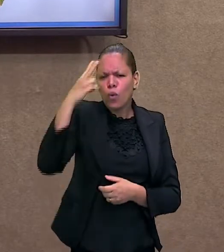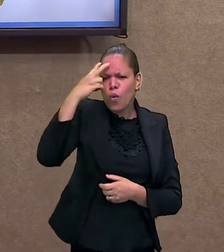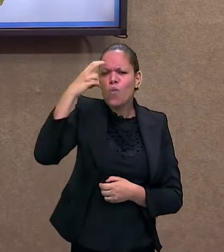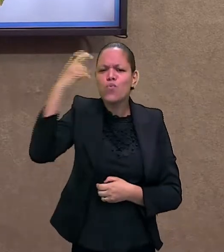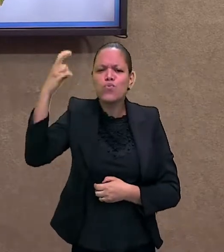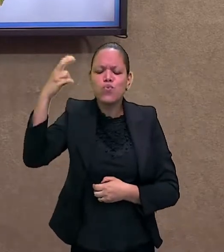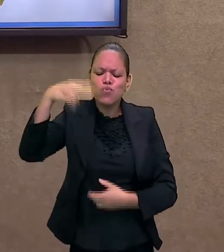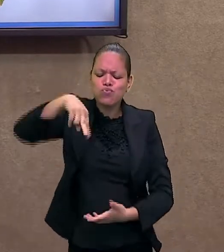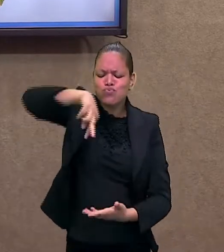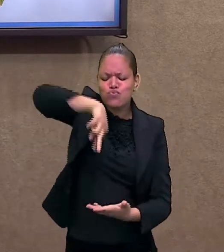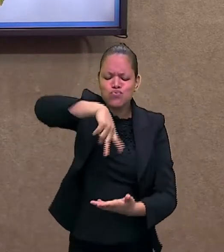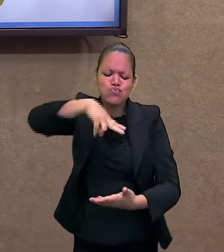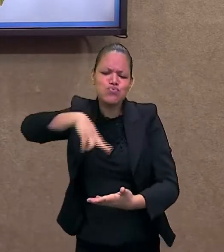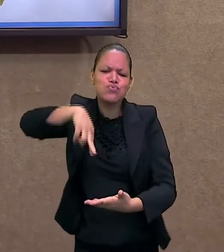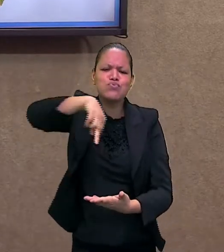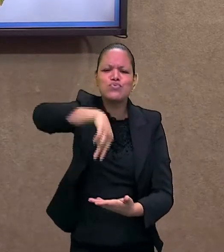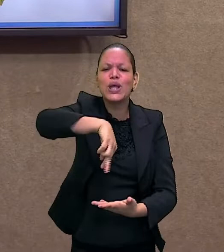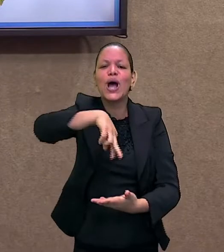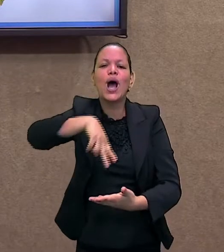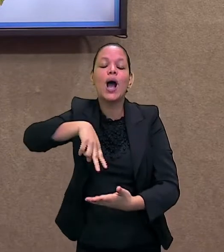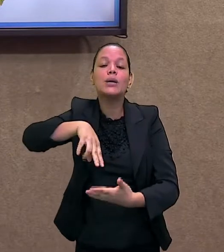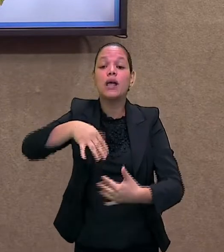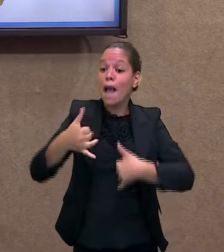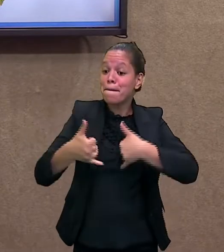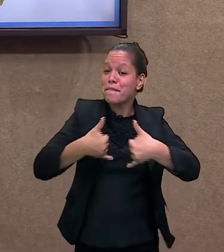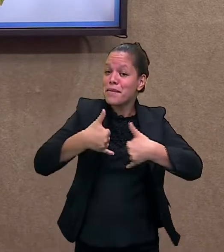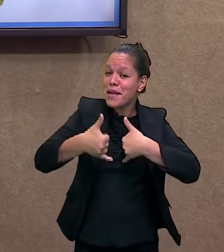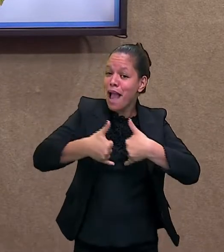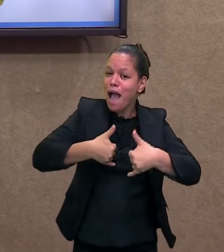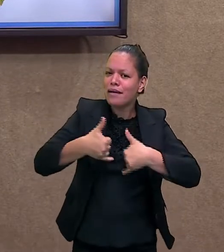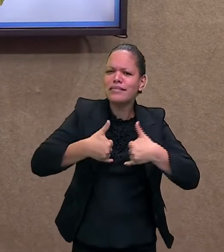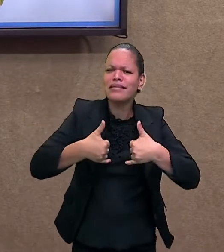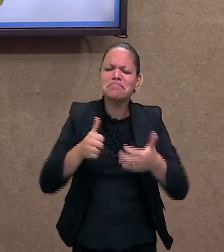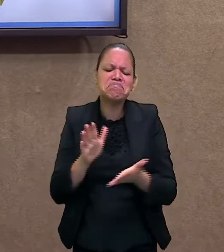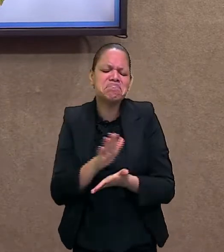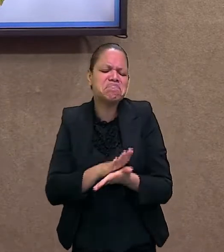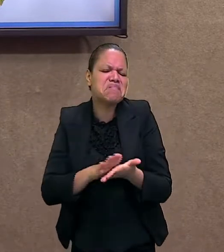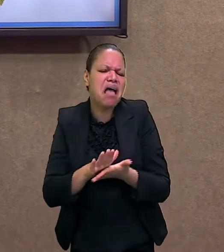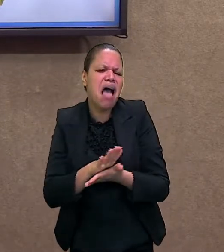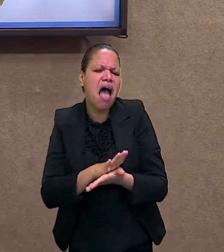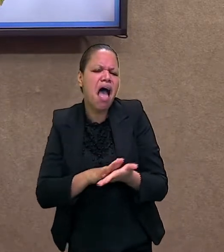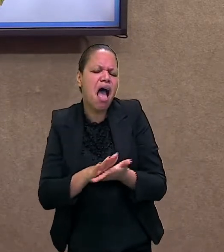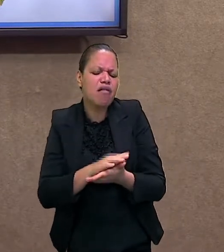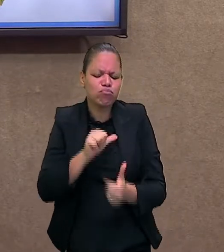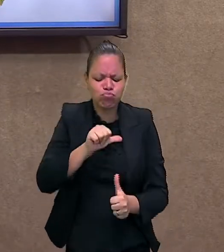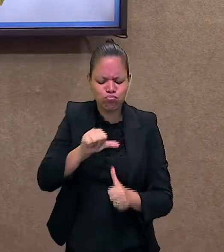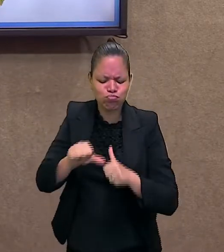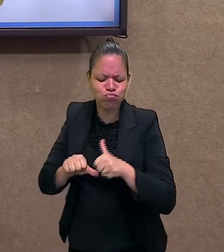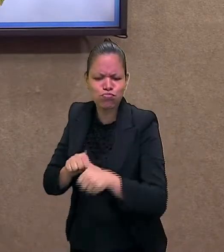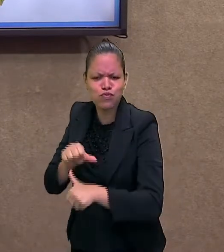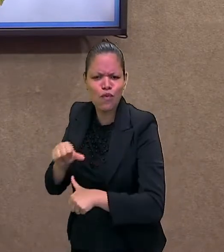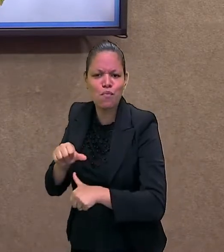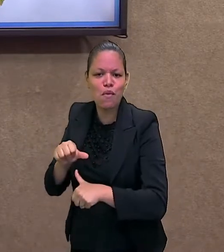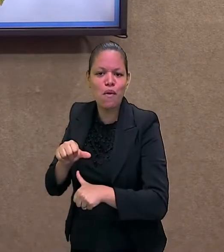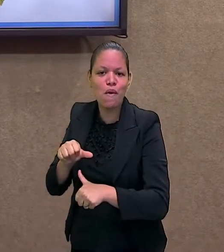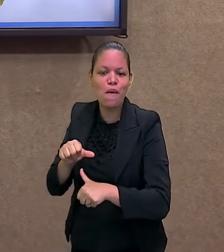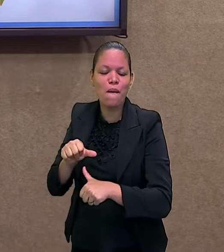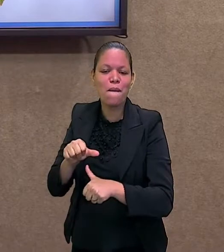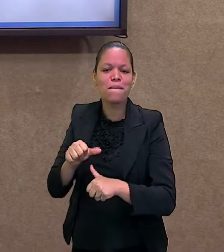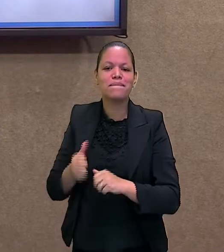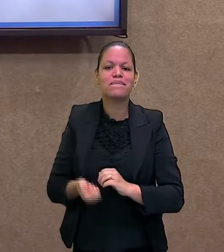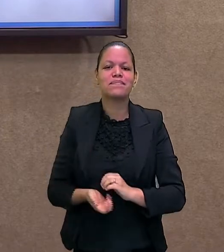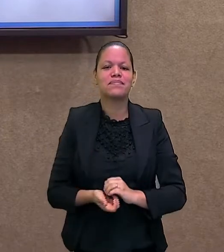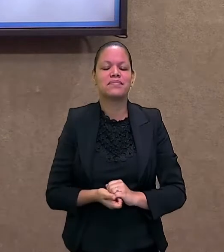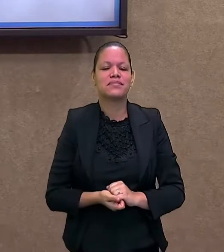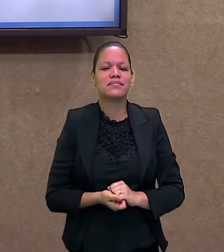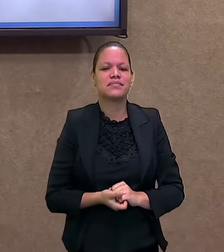típicas, brincadeiras, né, quando criança. Nada ainda mudou, apesar de ter vários avanços